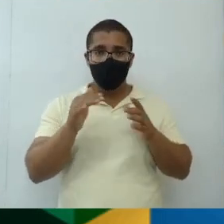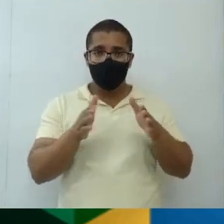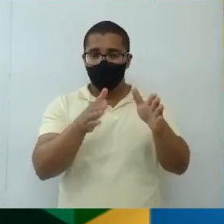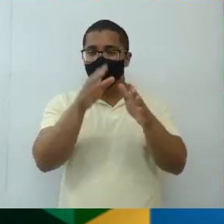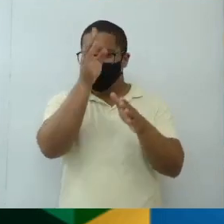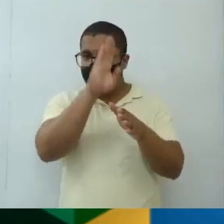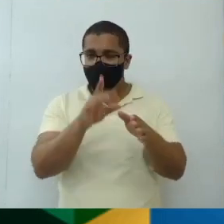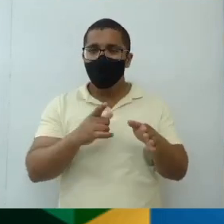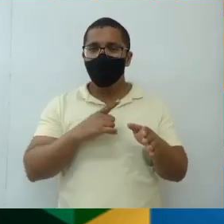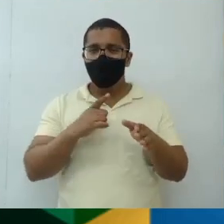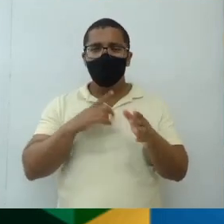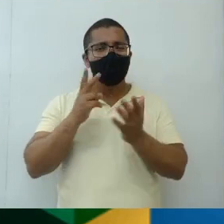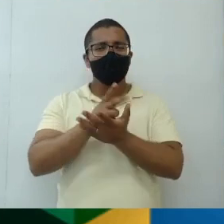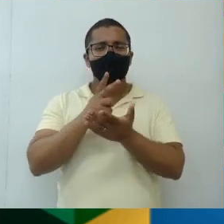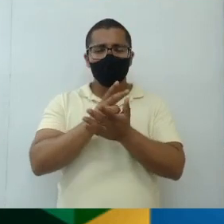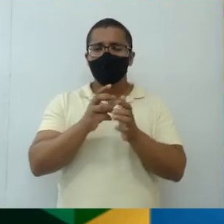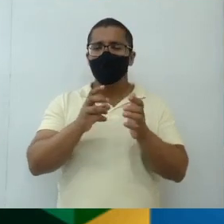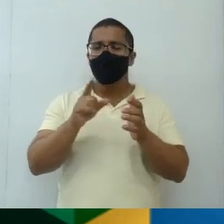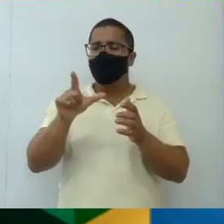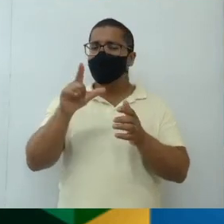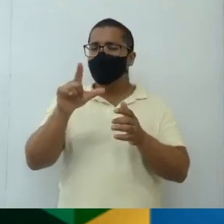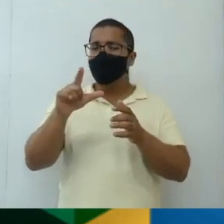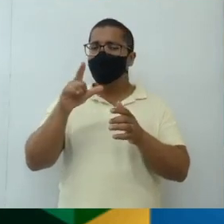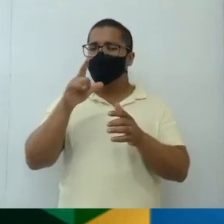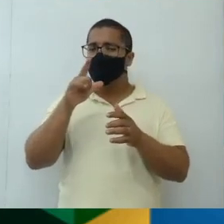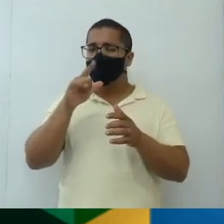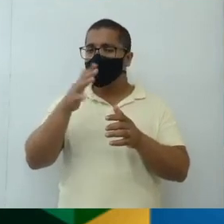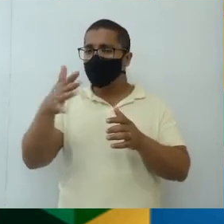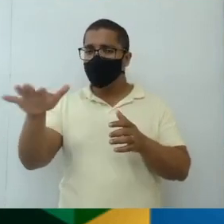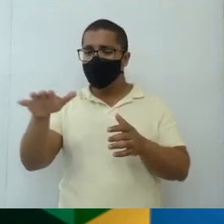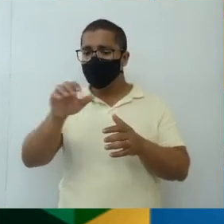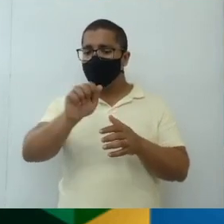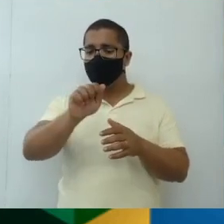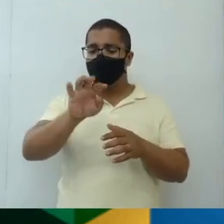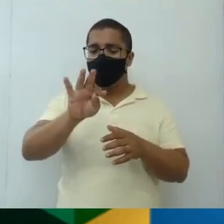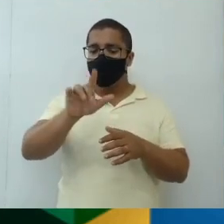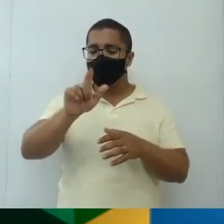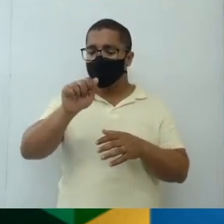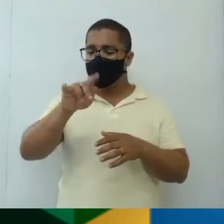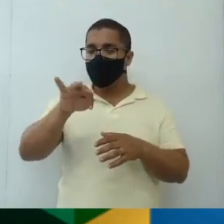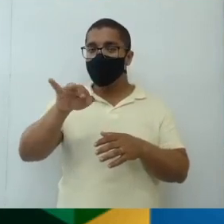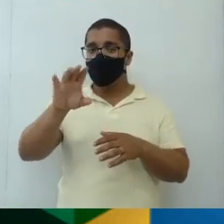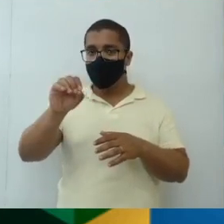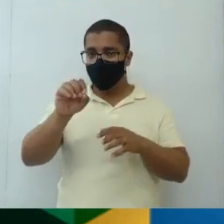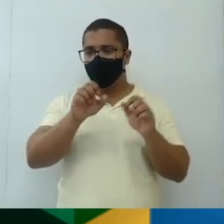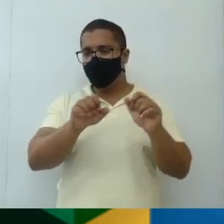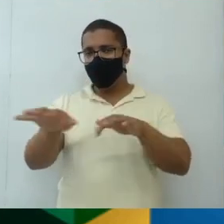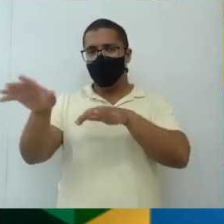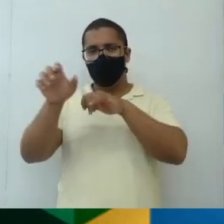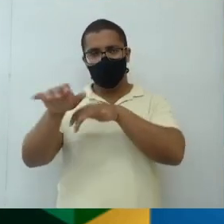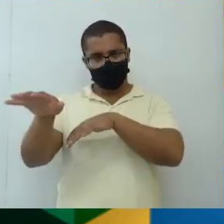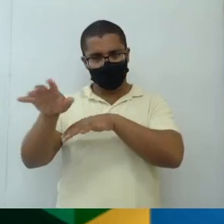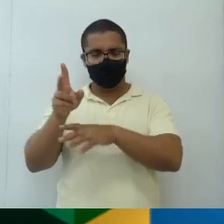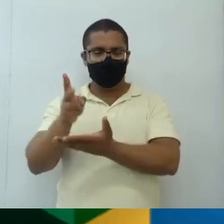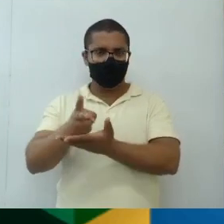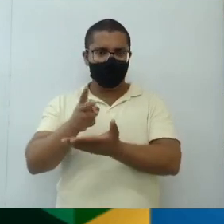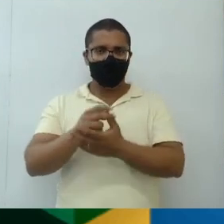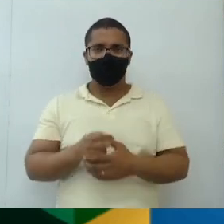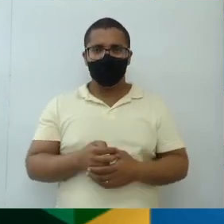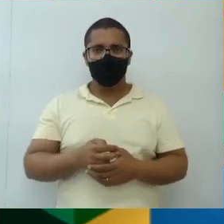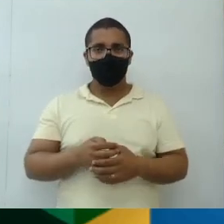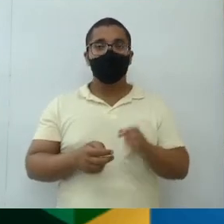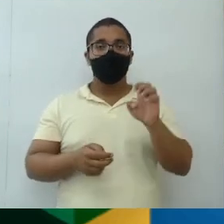quase sempre o Oceano Atlântico e é alguns rios brasileiros são muito usados para